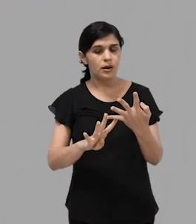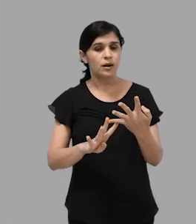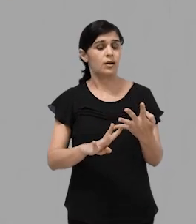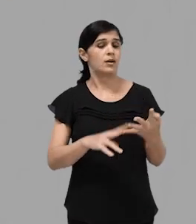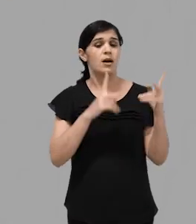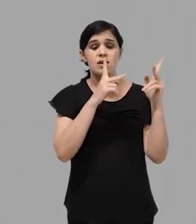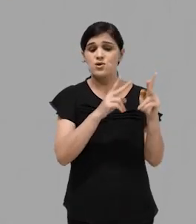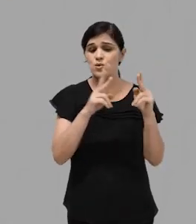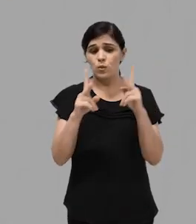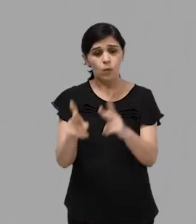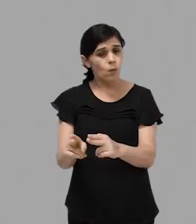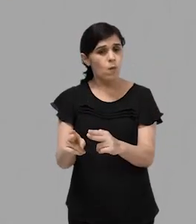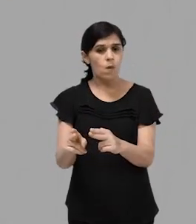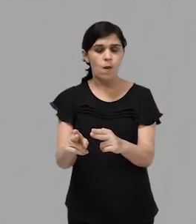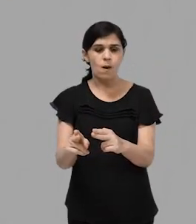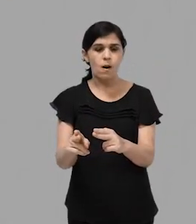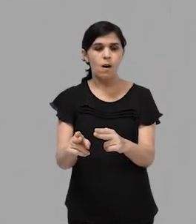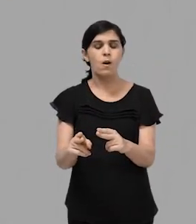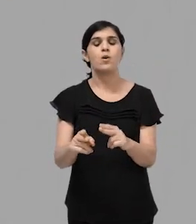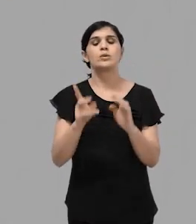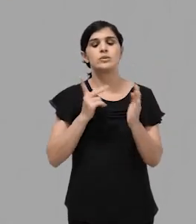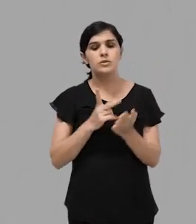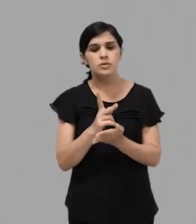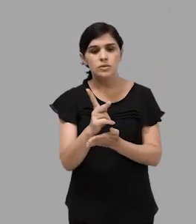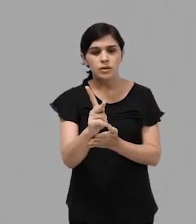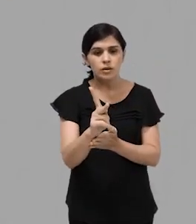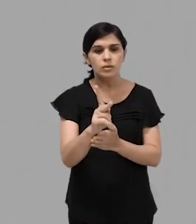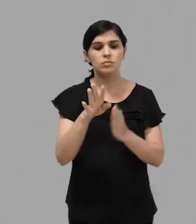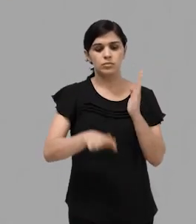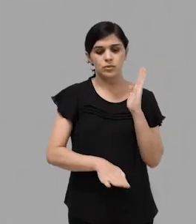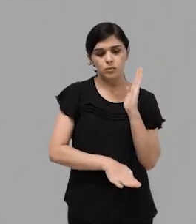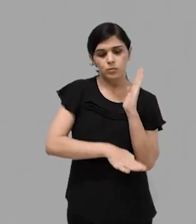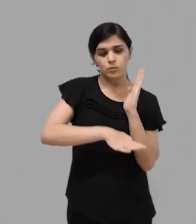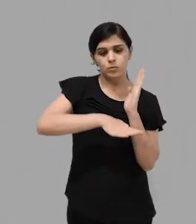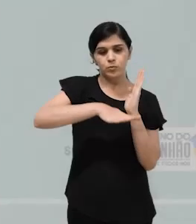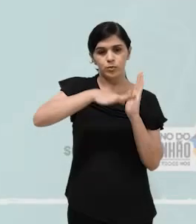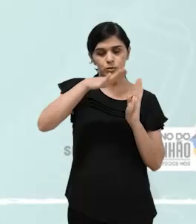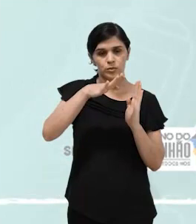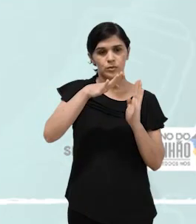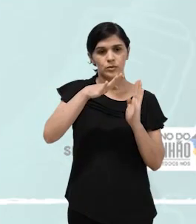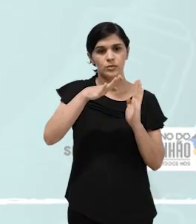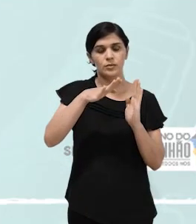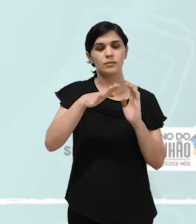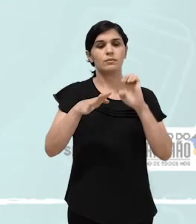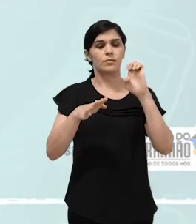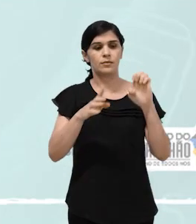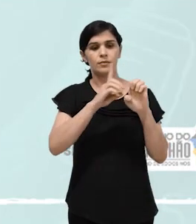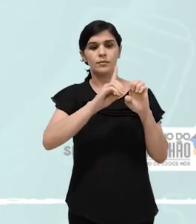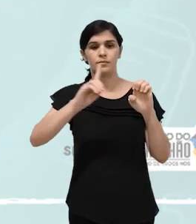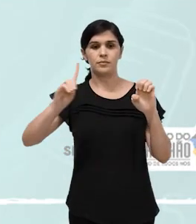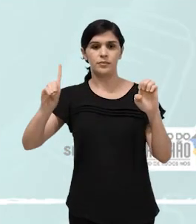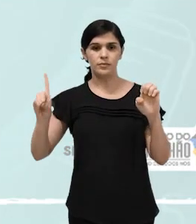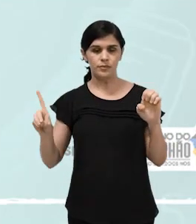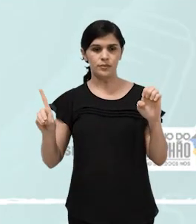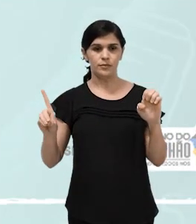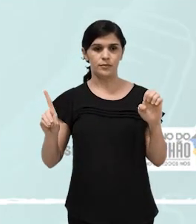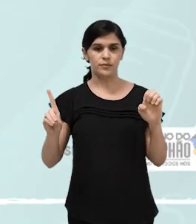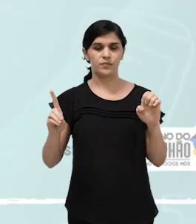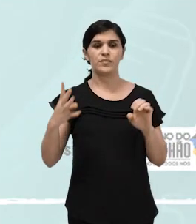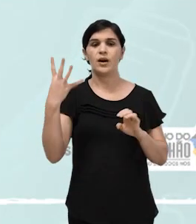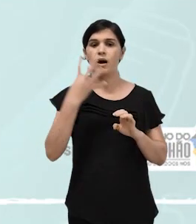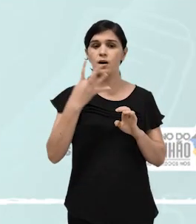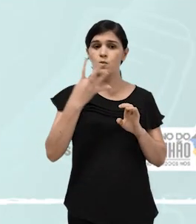para cima e da esquerda para a direita. Bom, uma quarta propriedade que nós vamos